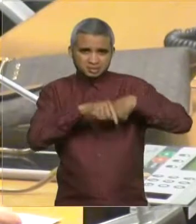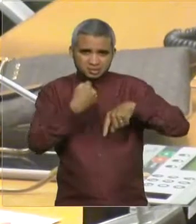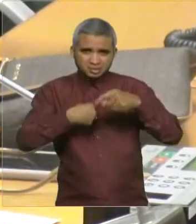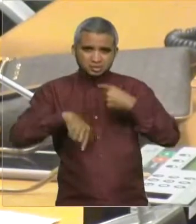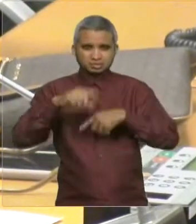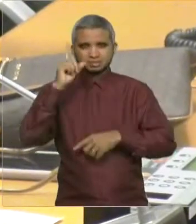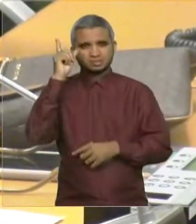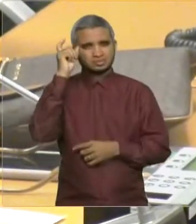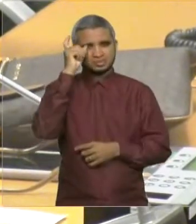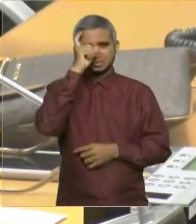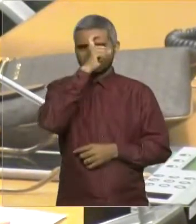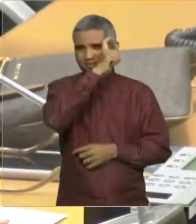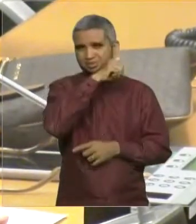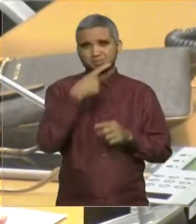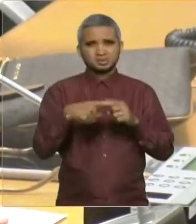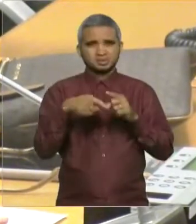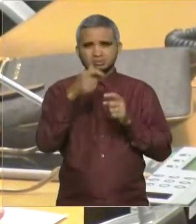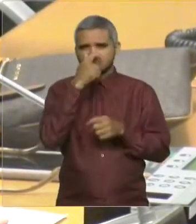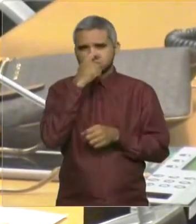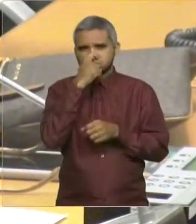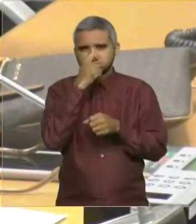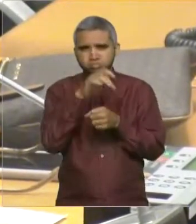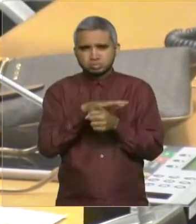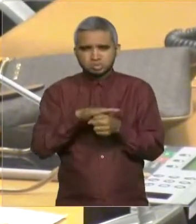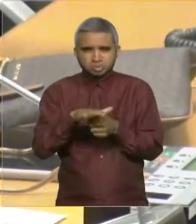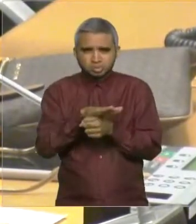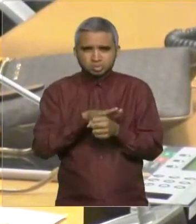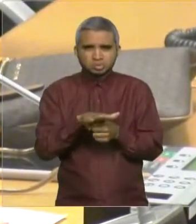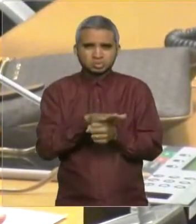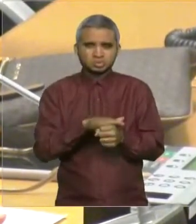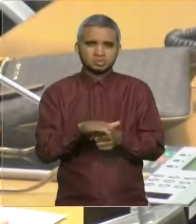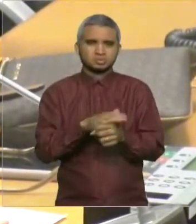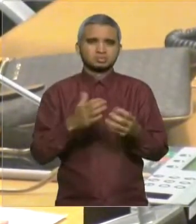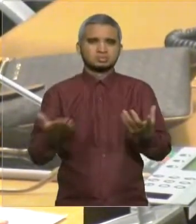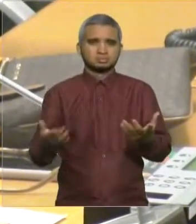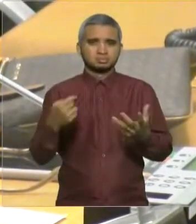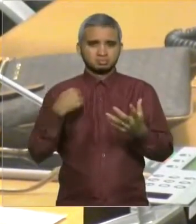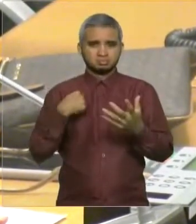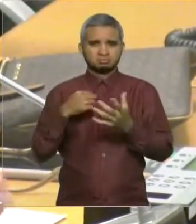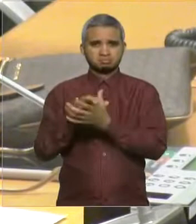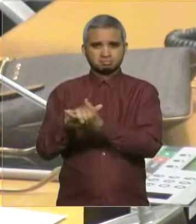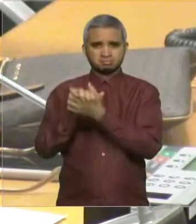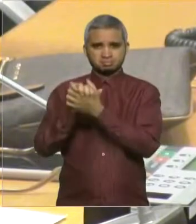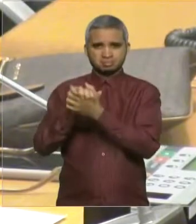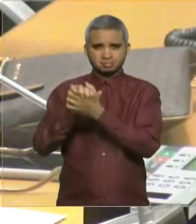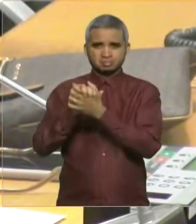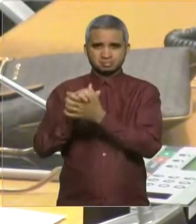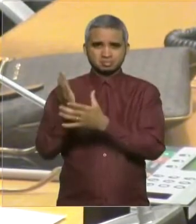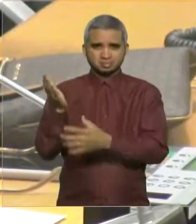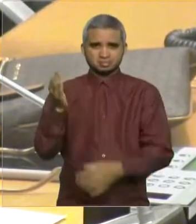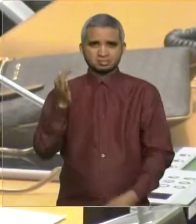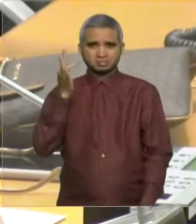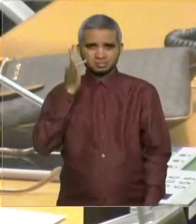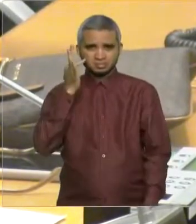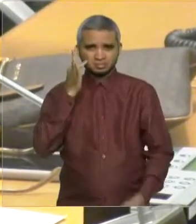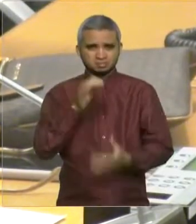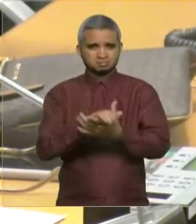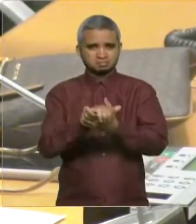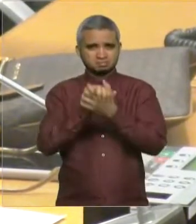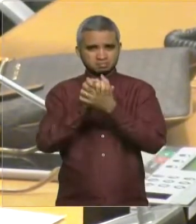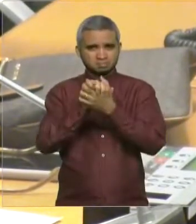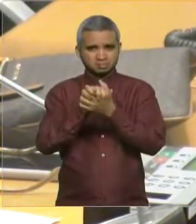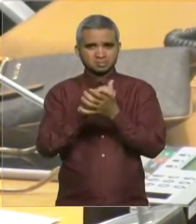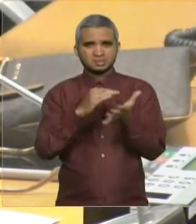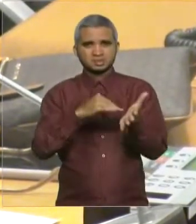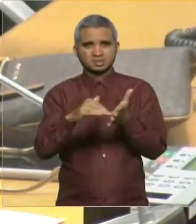Flávio Dino e a visão do secretário Lula, porque realmente é um serviço humano, médico e social.